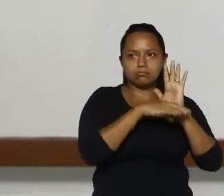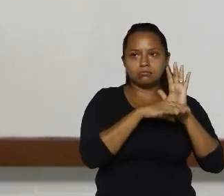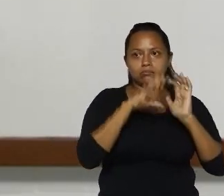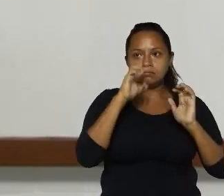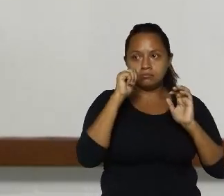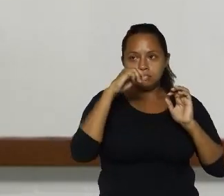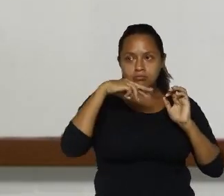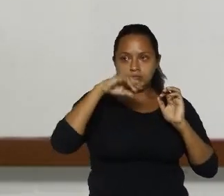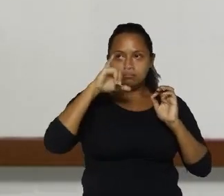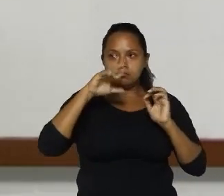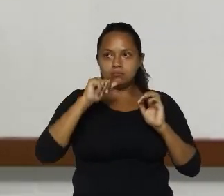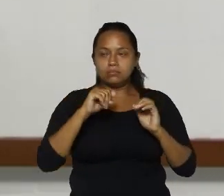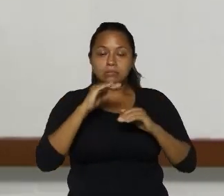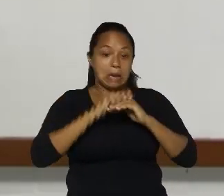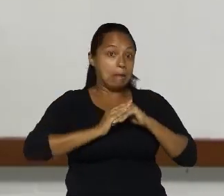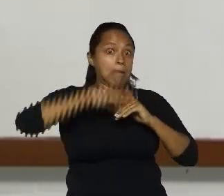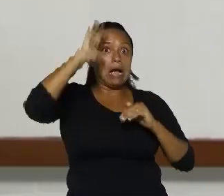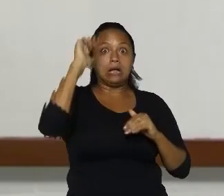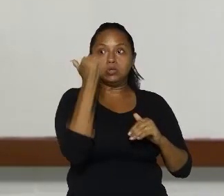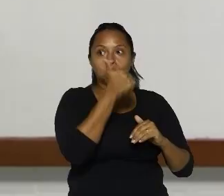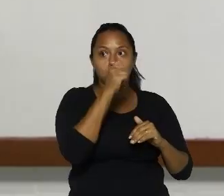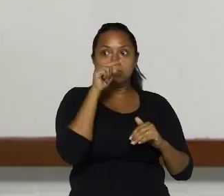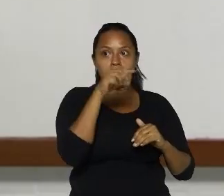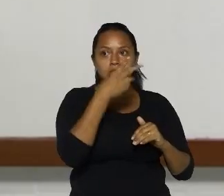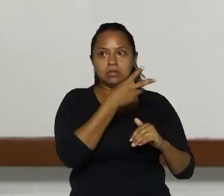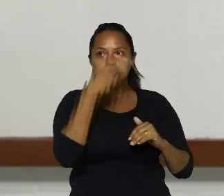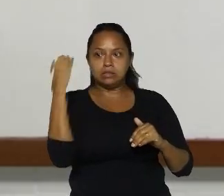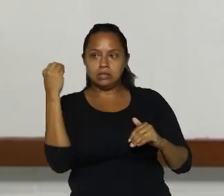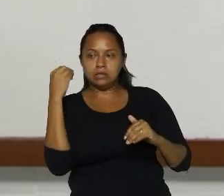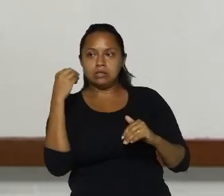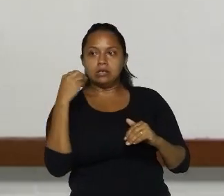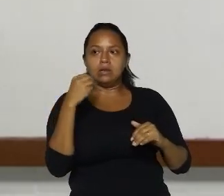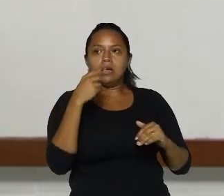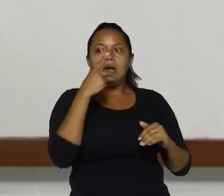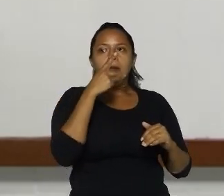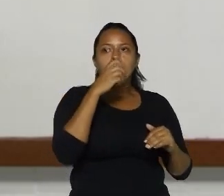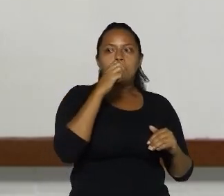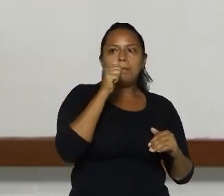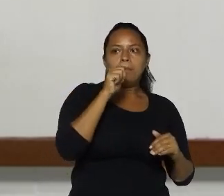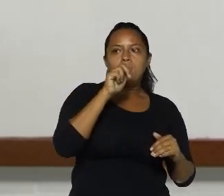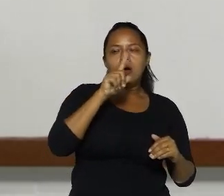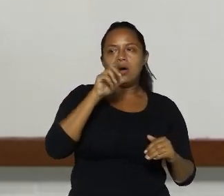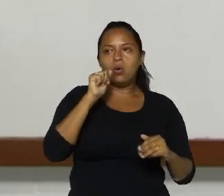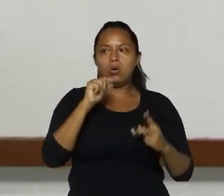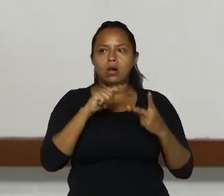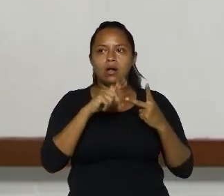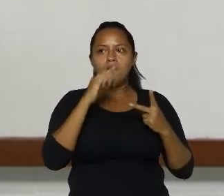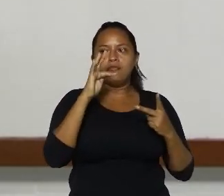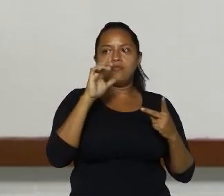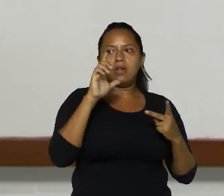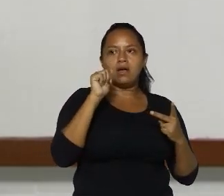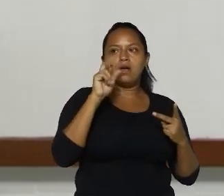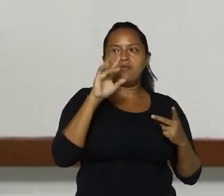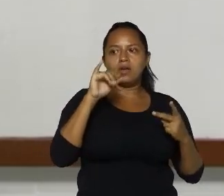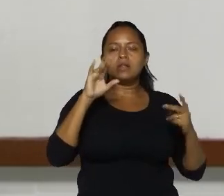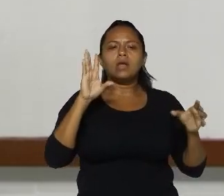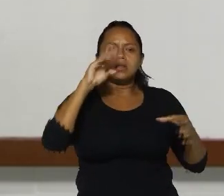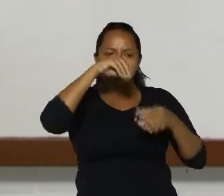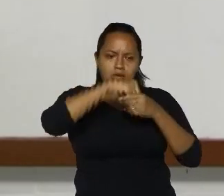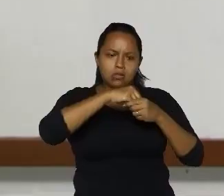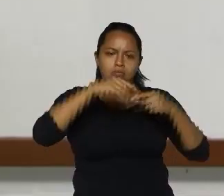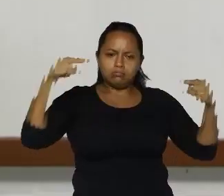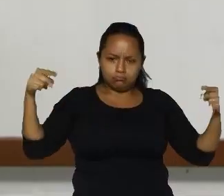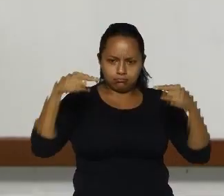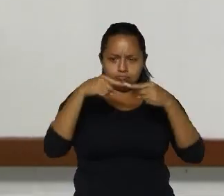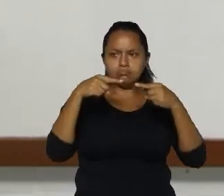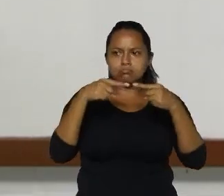até acima, ela está com uma leucocitose. Paula e Flávia, elas estão com a quantidade de leucócitos dentro do valor de